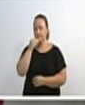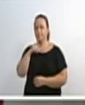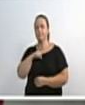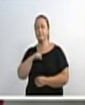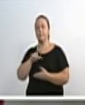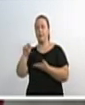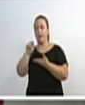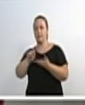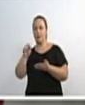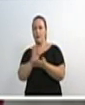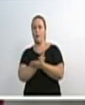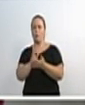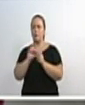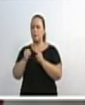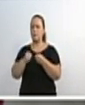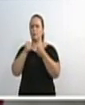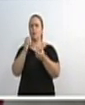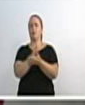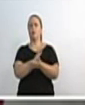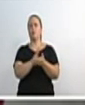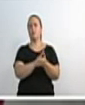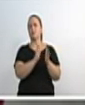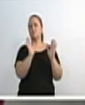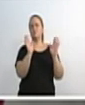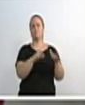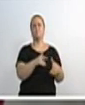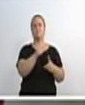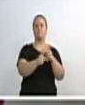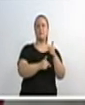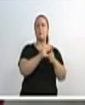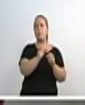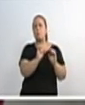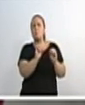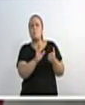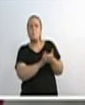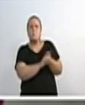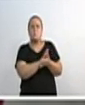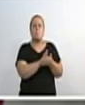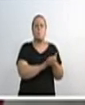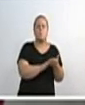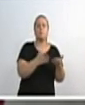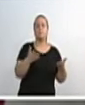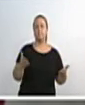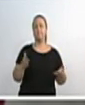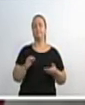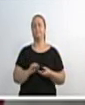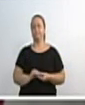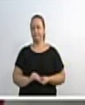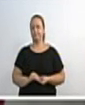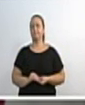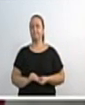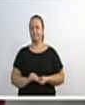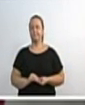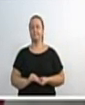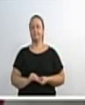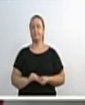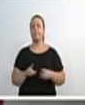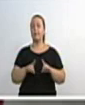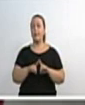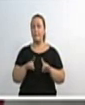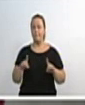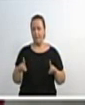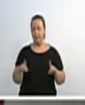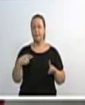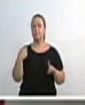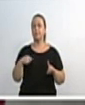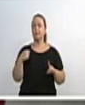e associações. Associações que realmente fazem o trabalho comunitário, que vestem a camisa do bairro, e outras nem tanto, mas temos